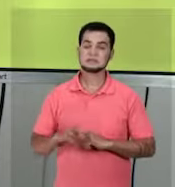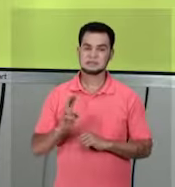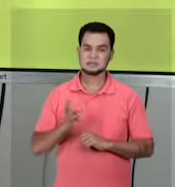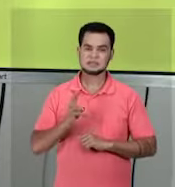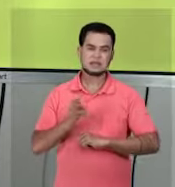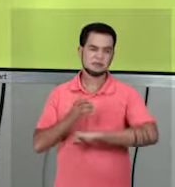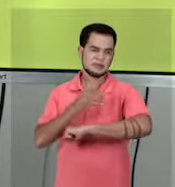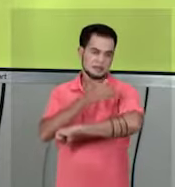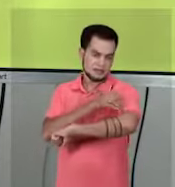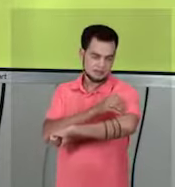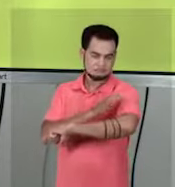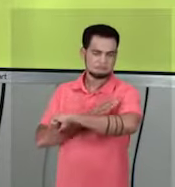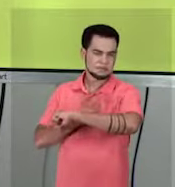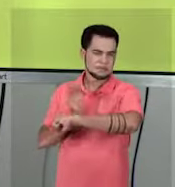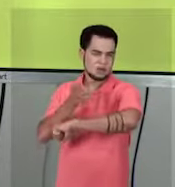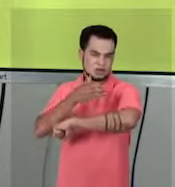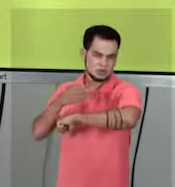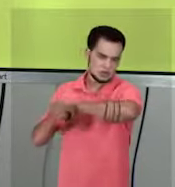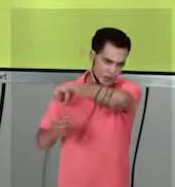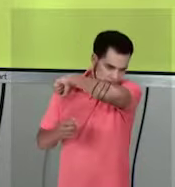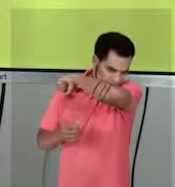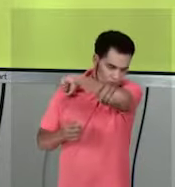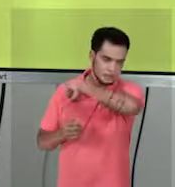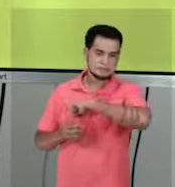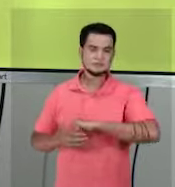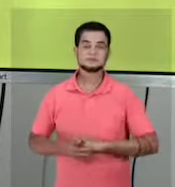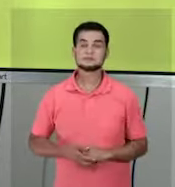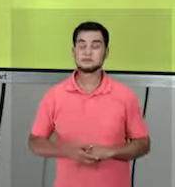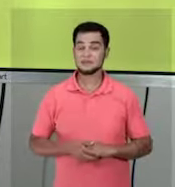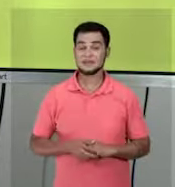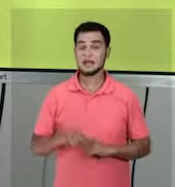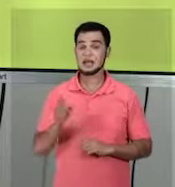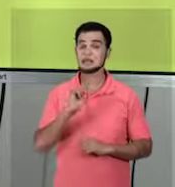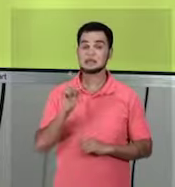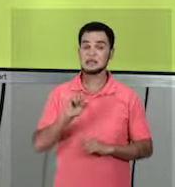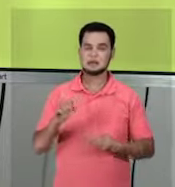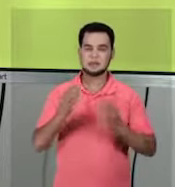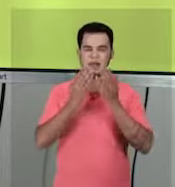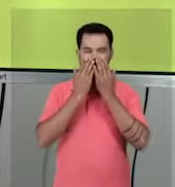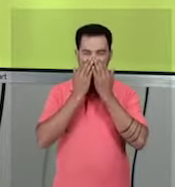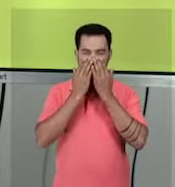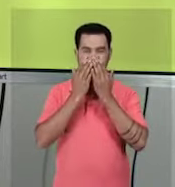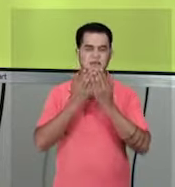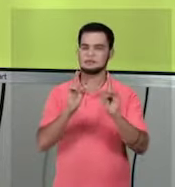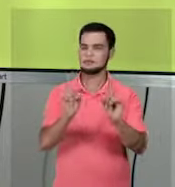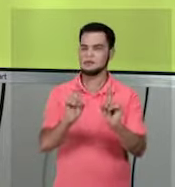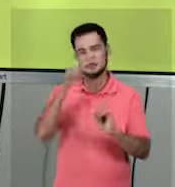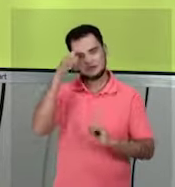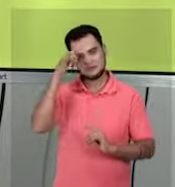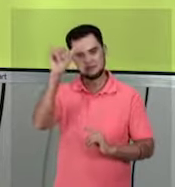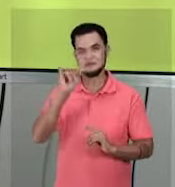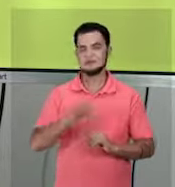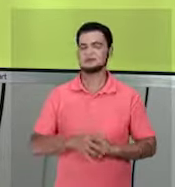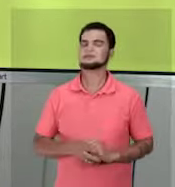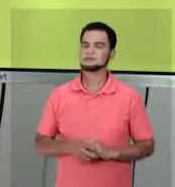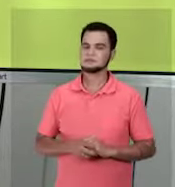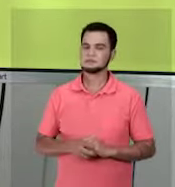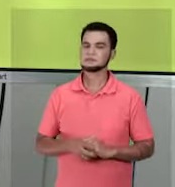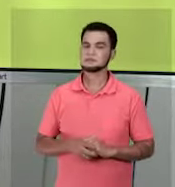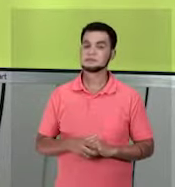da região do cotovelo e não cobrindo com as mãos, como muita gente tem costume. Além disso,